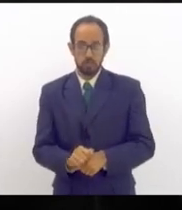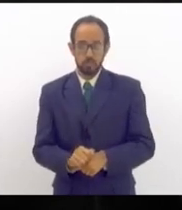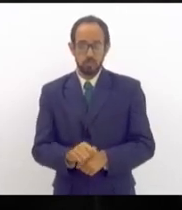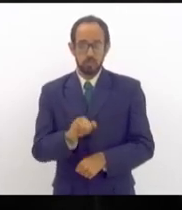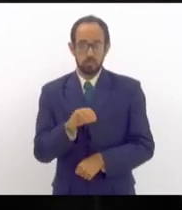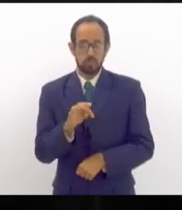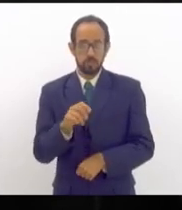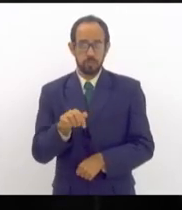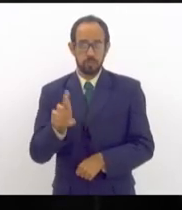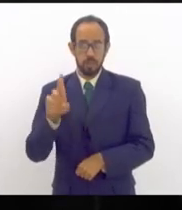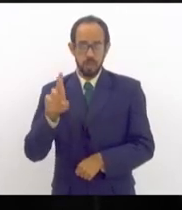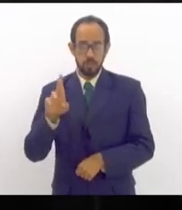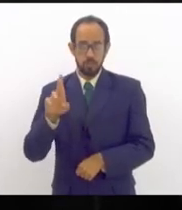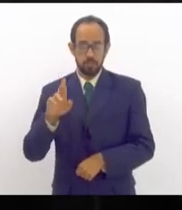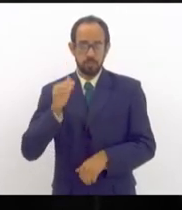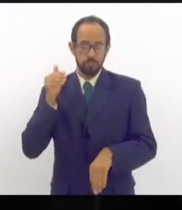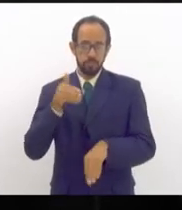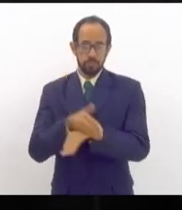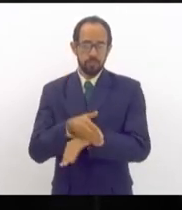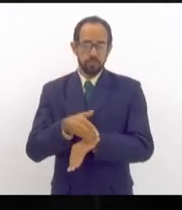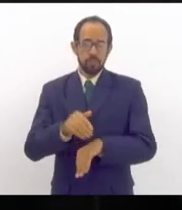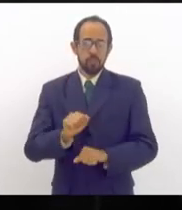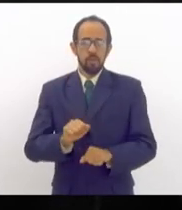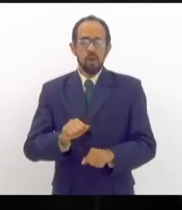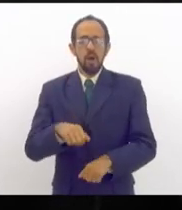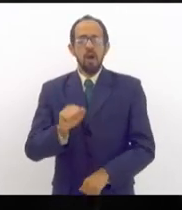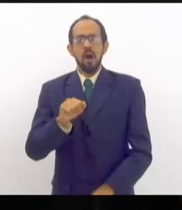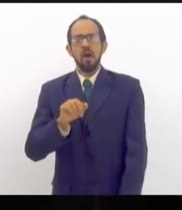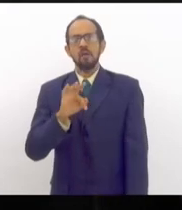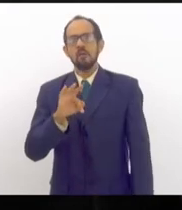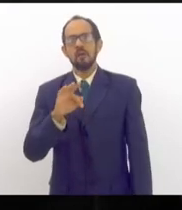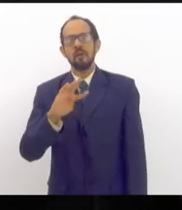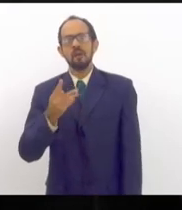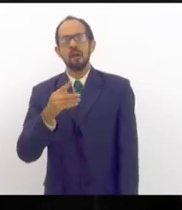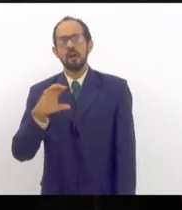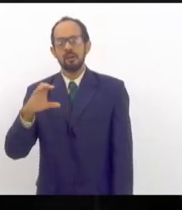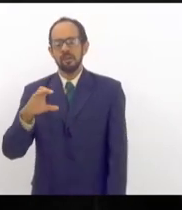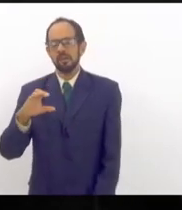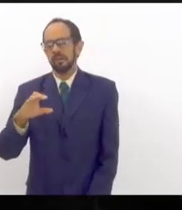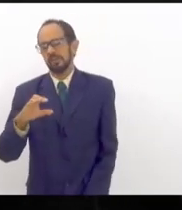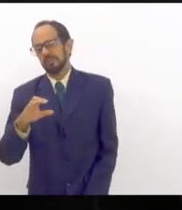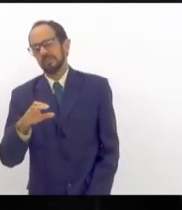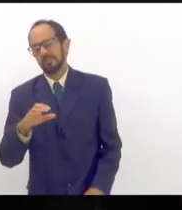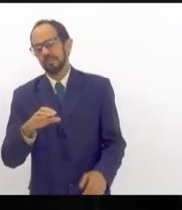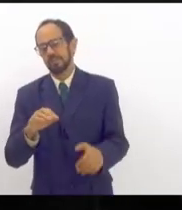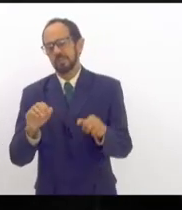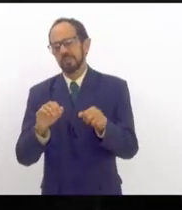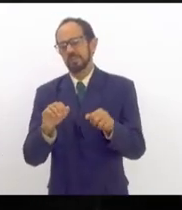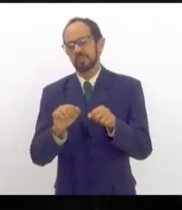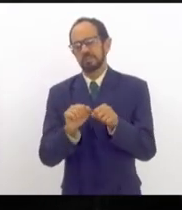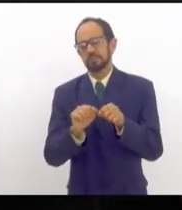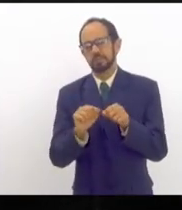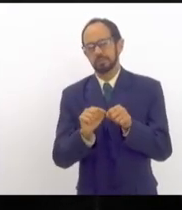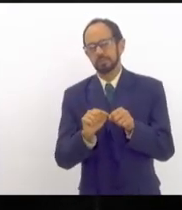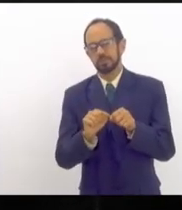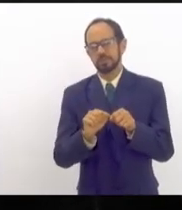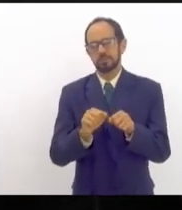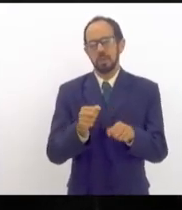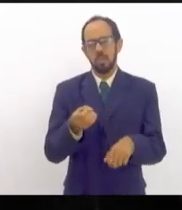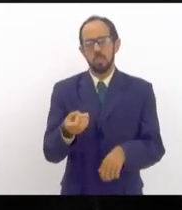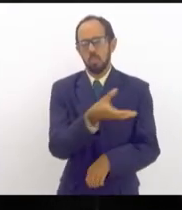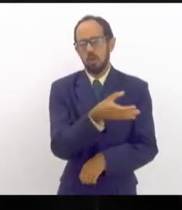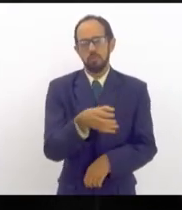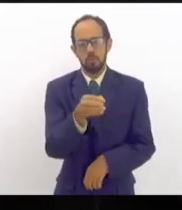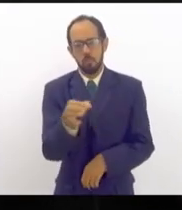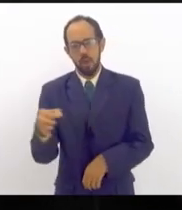Itamar entrou Fernando Henrique Cardoso e foi instituída a nova